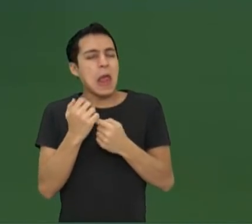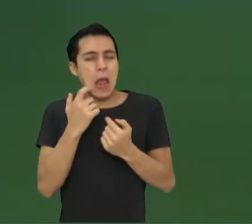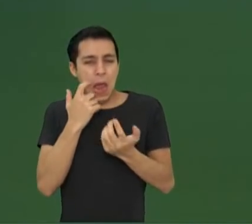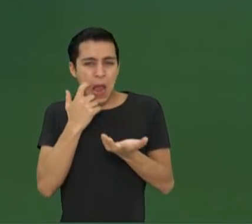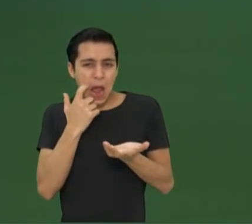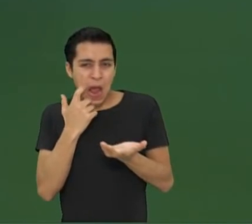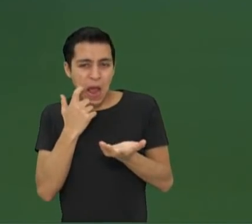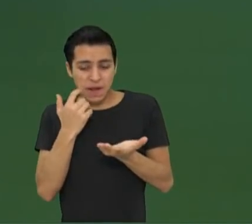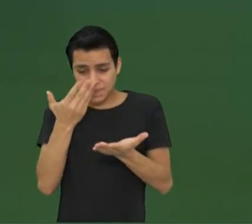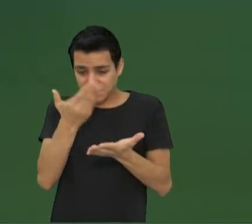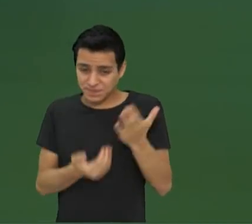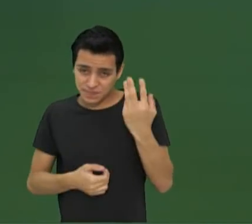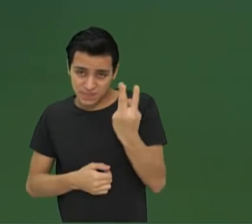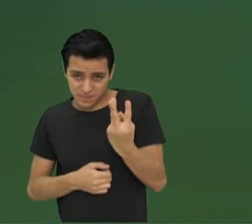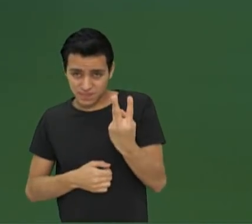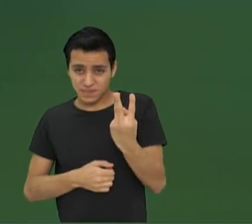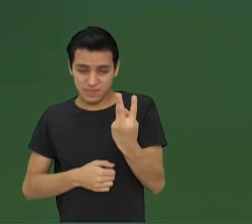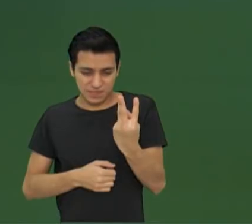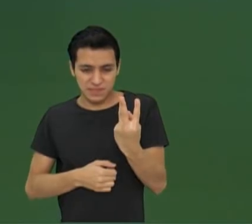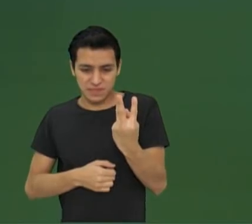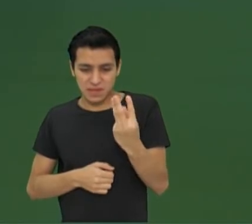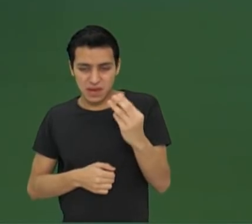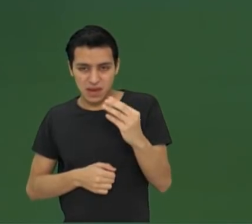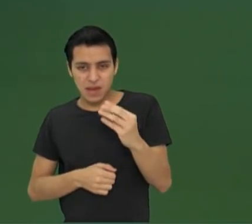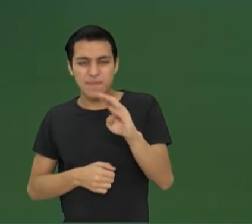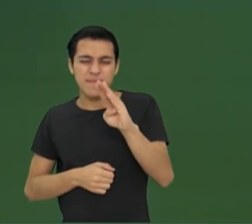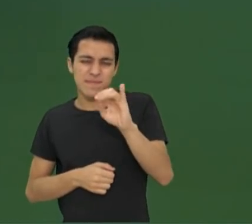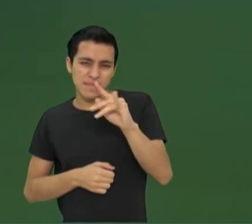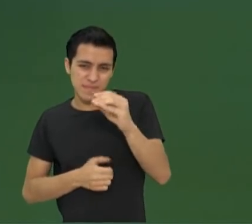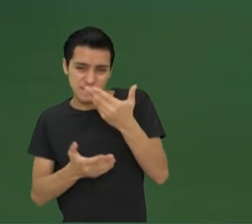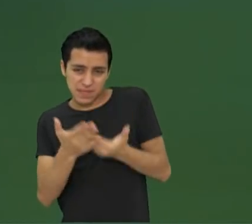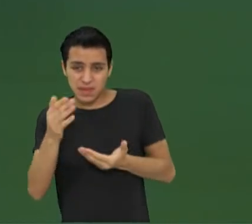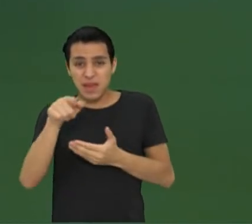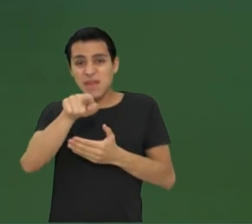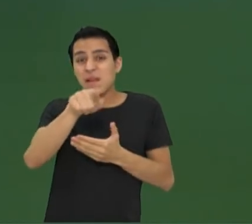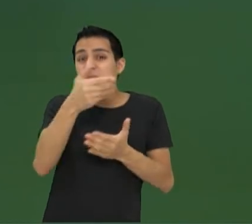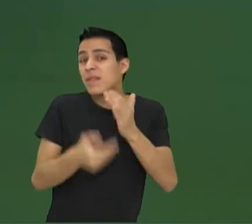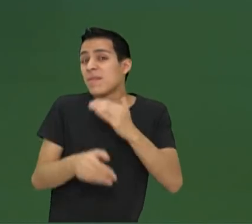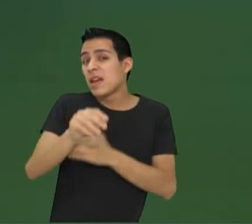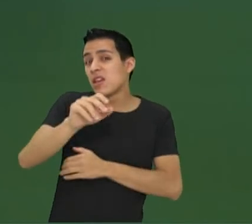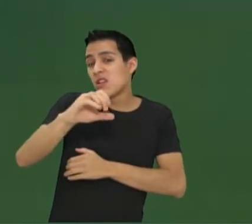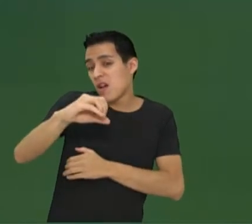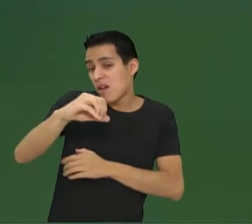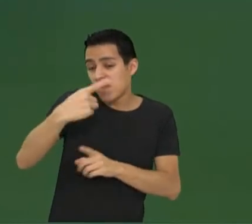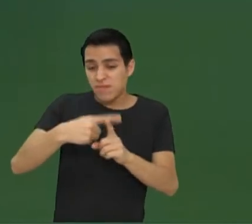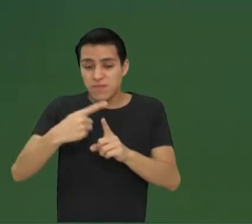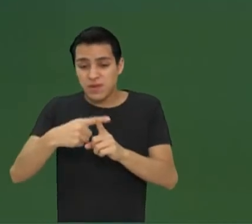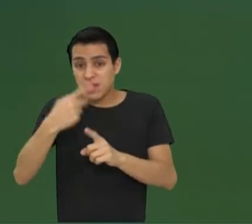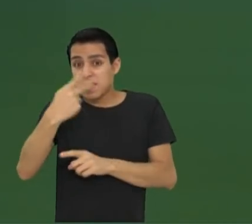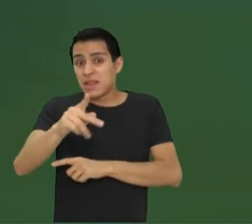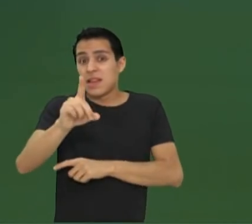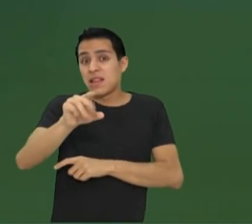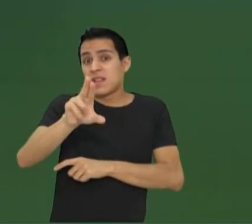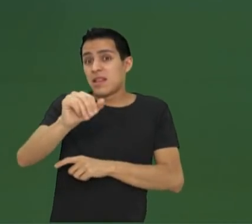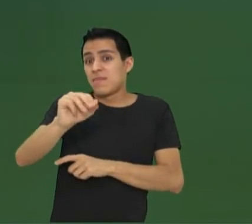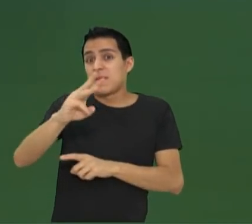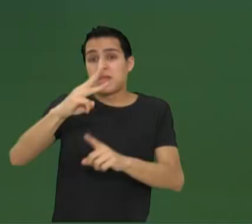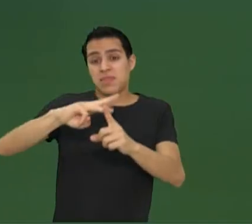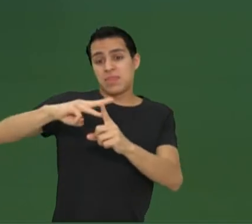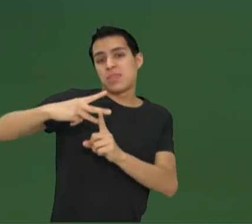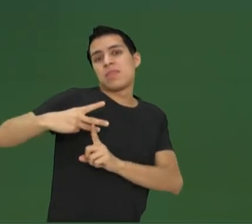você vai estar perdendo 3, né? Mas ele vai estar perdendo 9 pontos, que é a dama. Então, uma peça que vale 3 vezes a